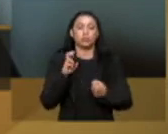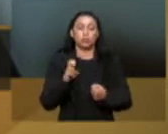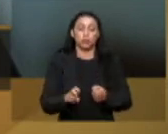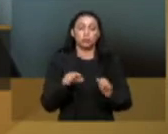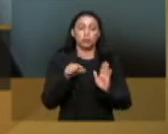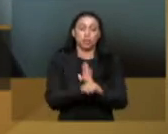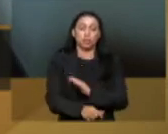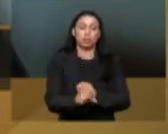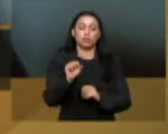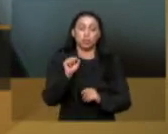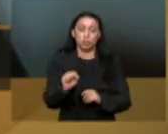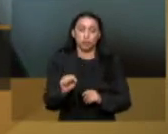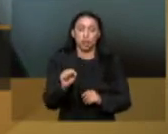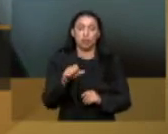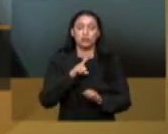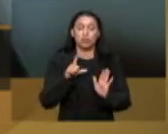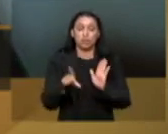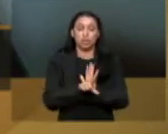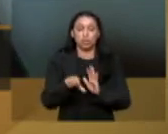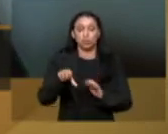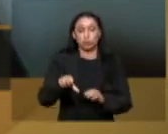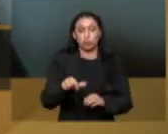8º e seguintes, da Lei